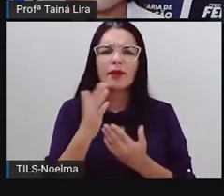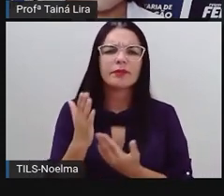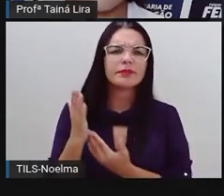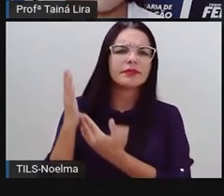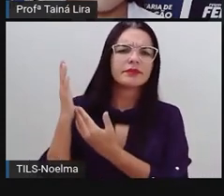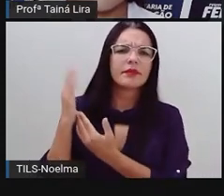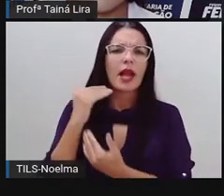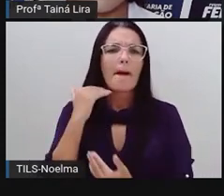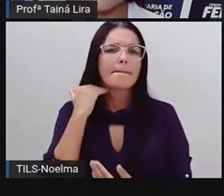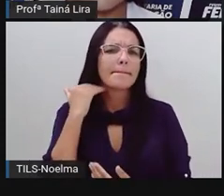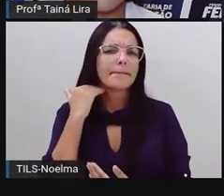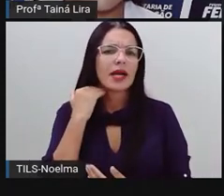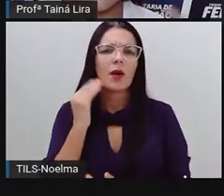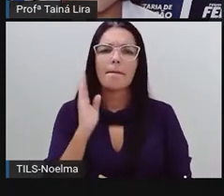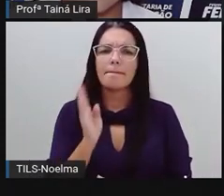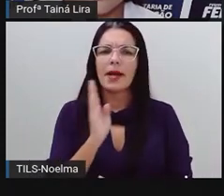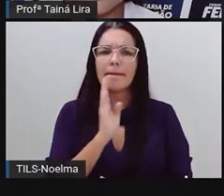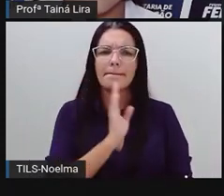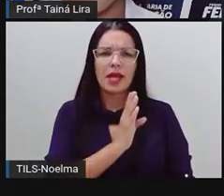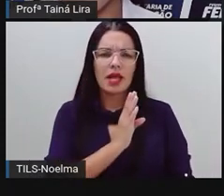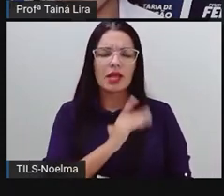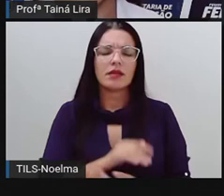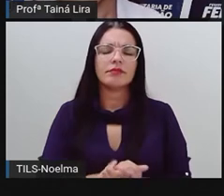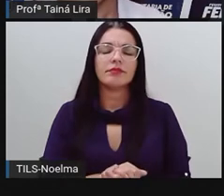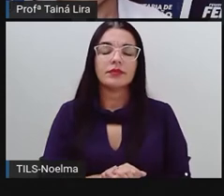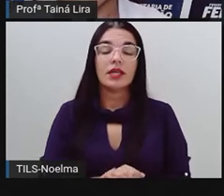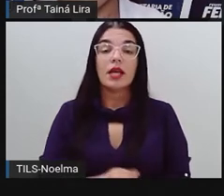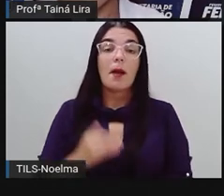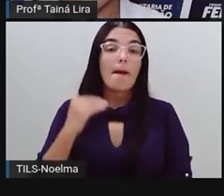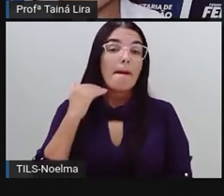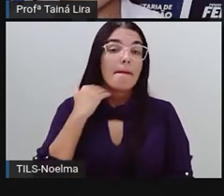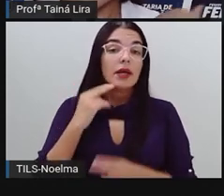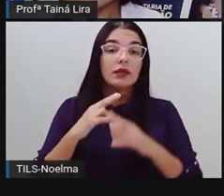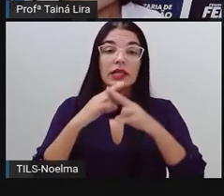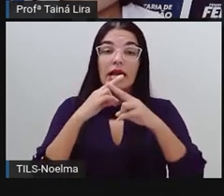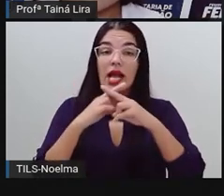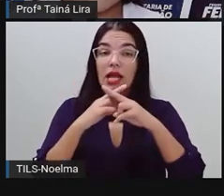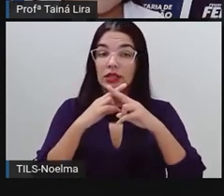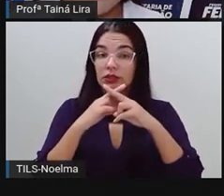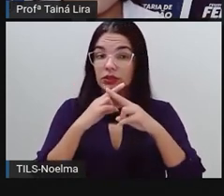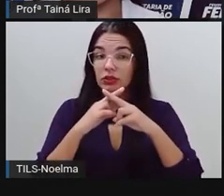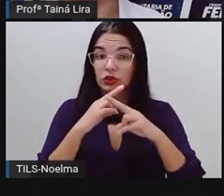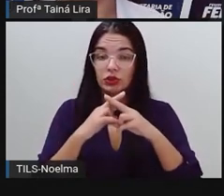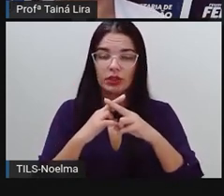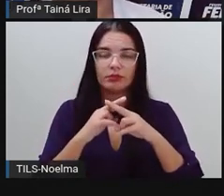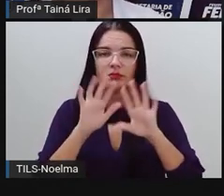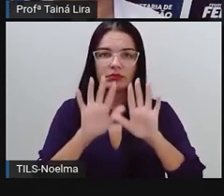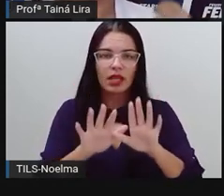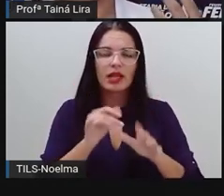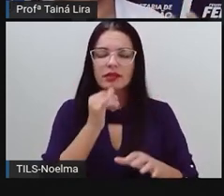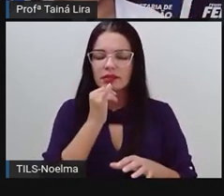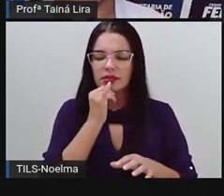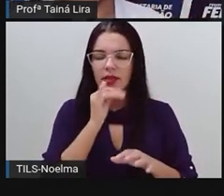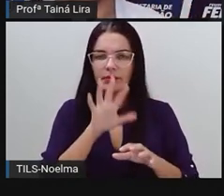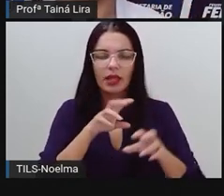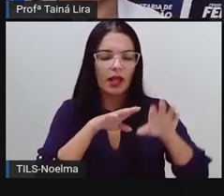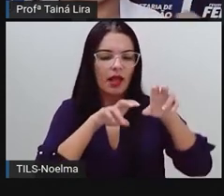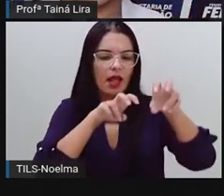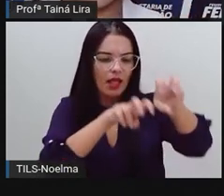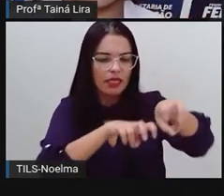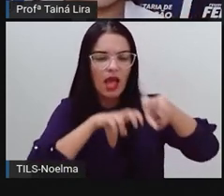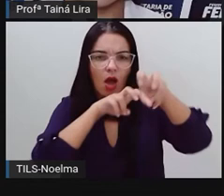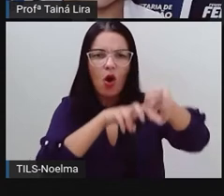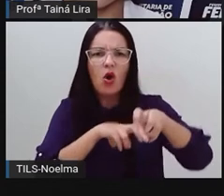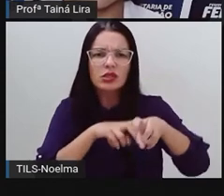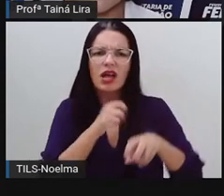e tem os cidades aí regiões aí na zona é rural que ainda não tem bancos ou provas tem eu moro